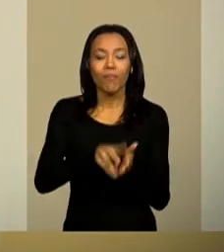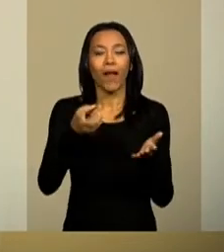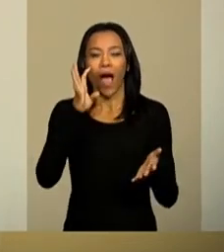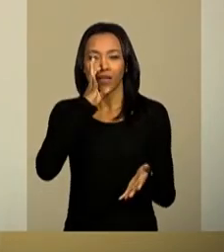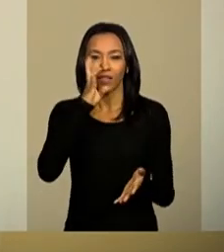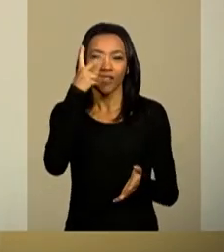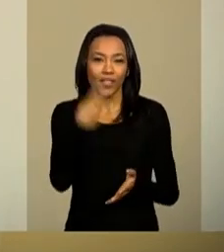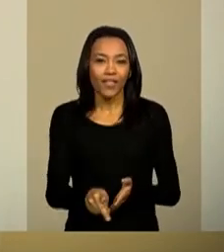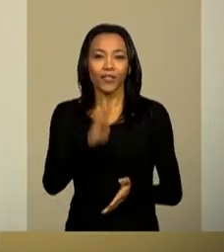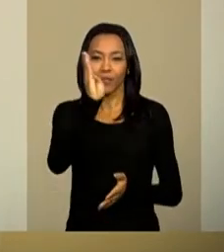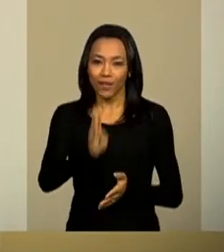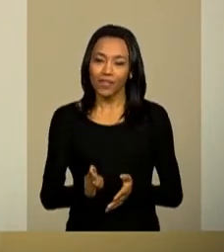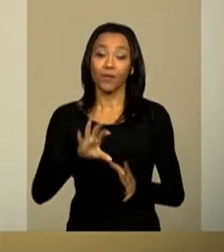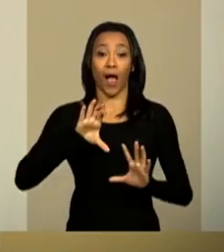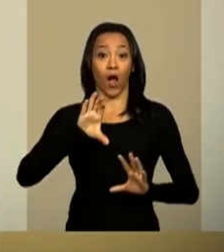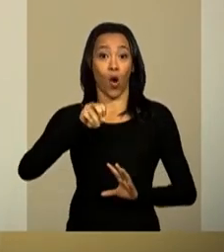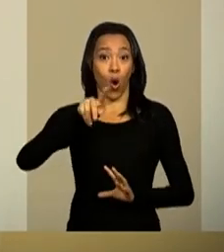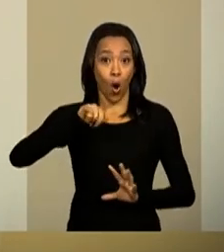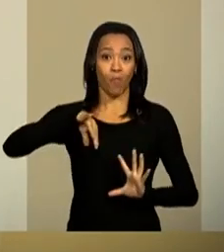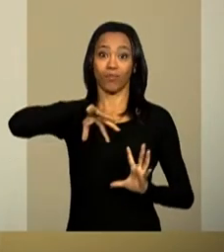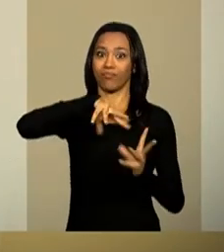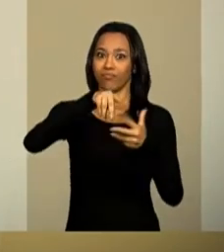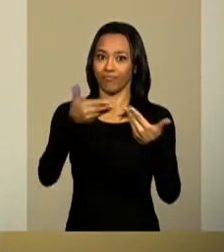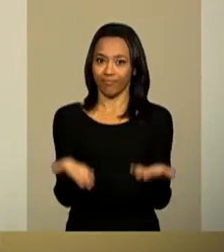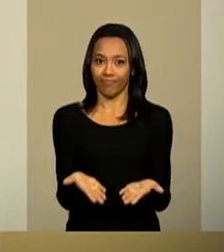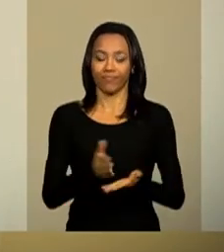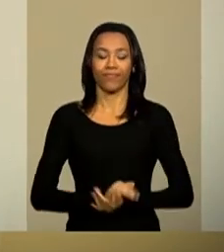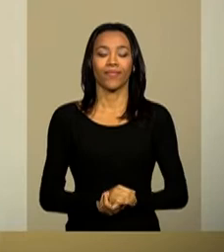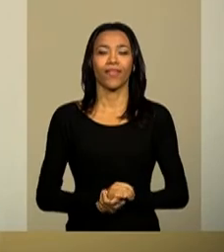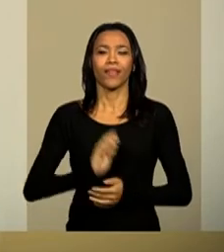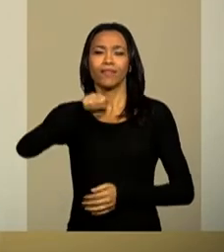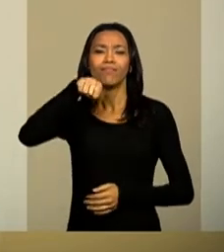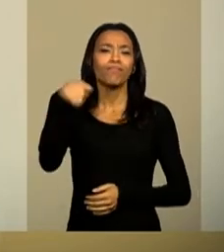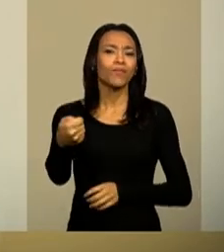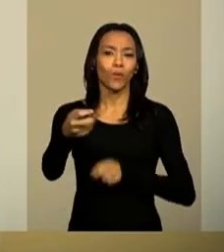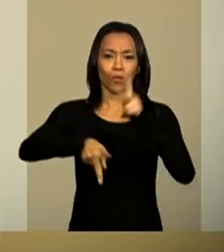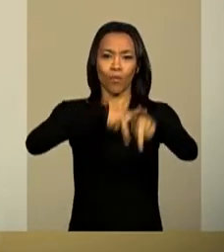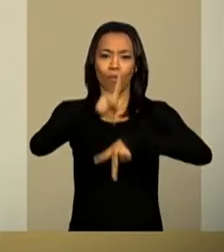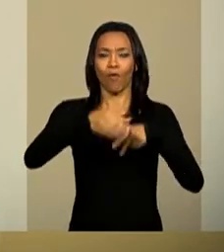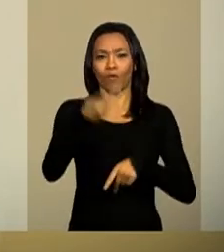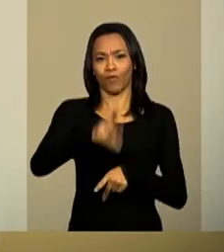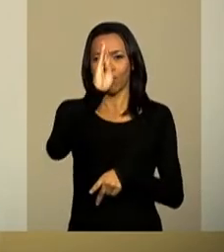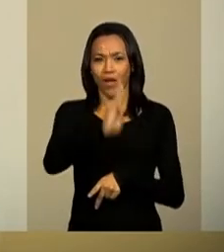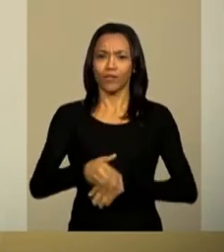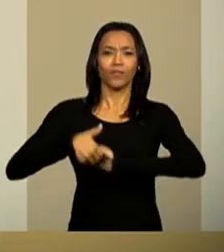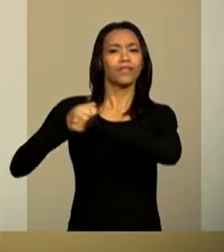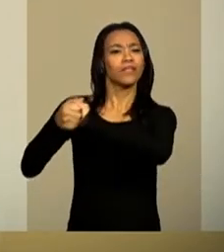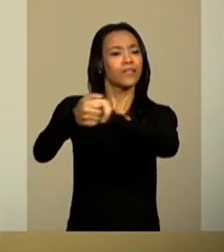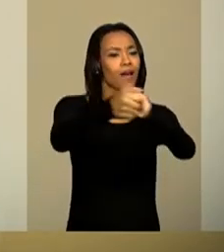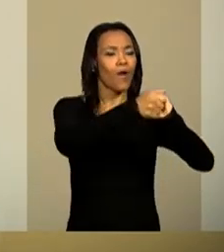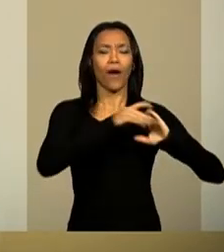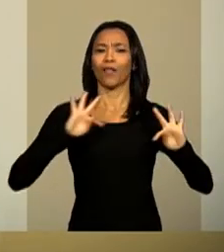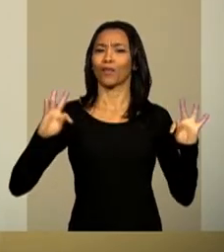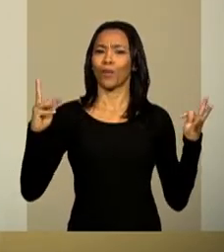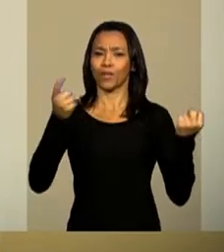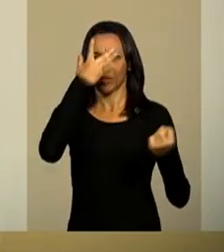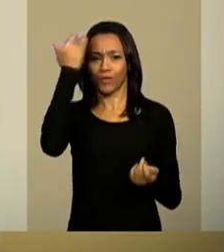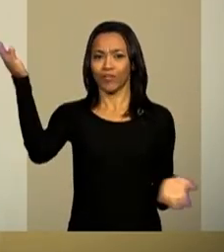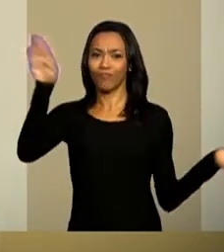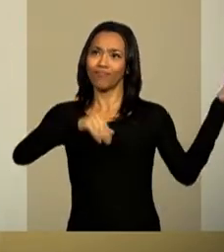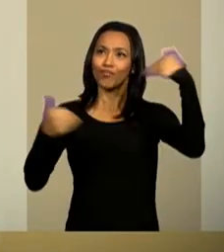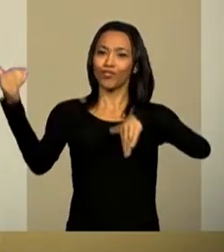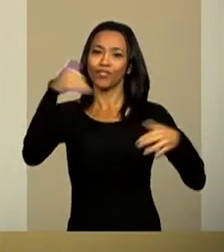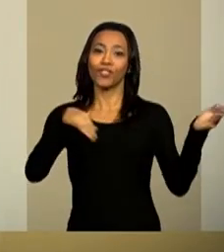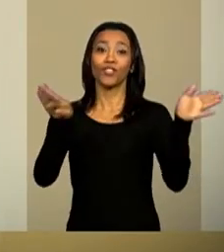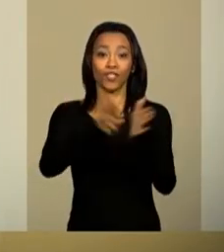aqui no país os jogos da Copa das Copas. Em nome do povo brasileiro, saúdo a todos que estão chegando para esta que